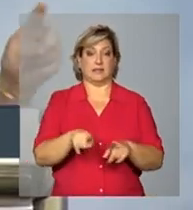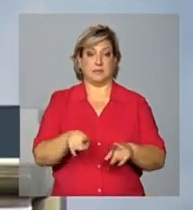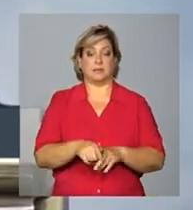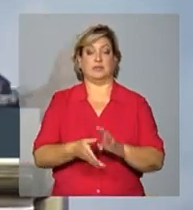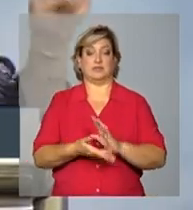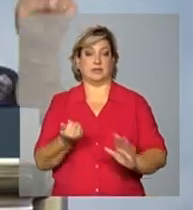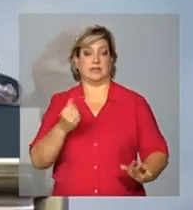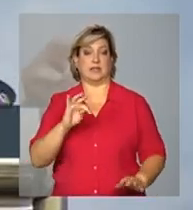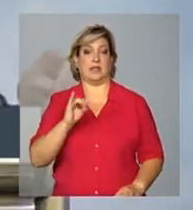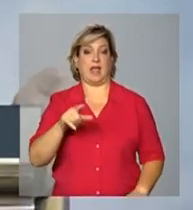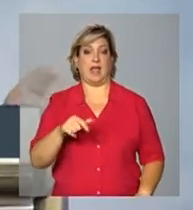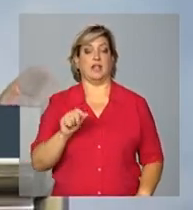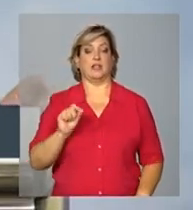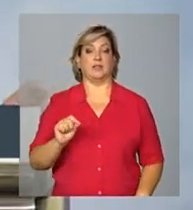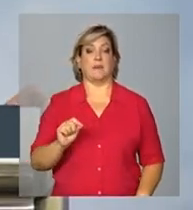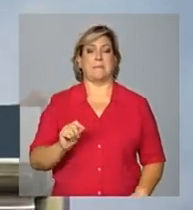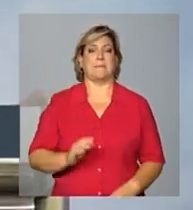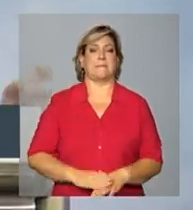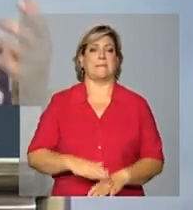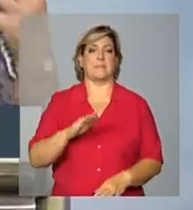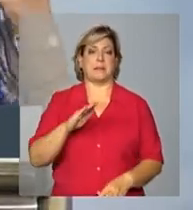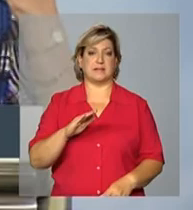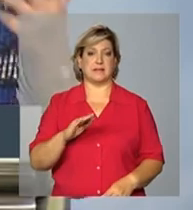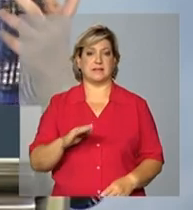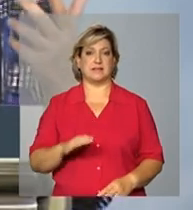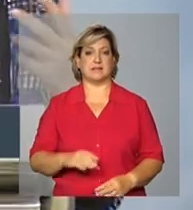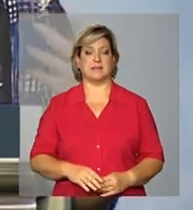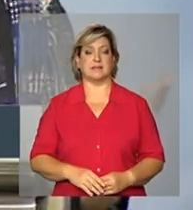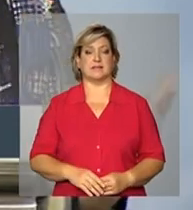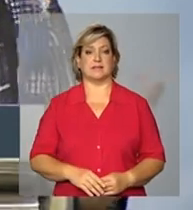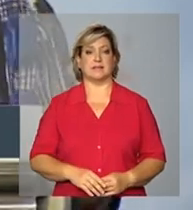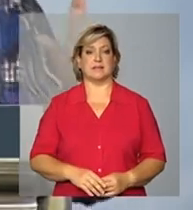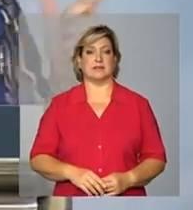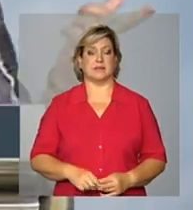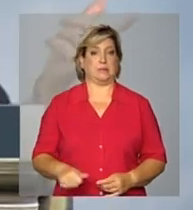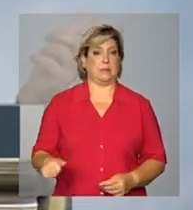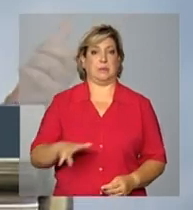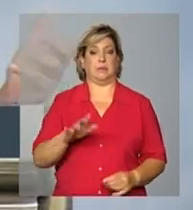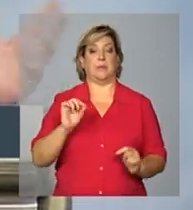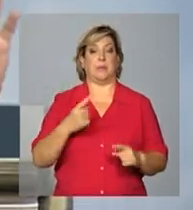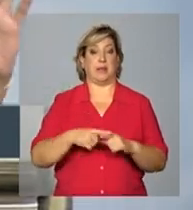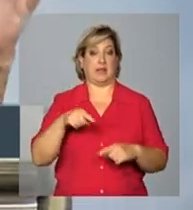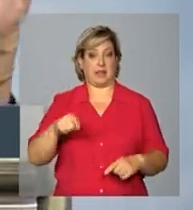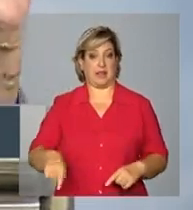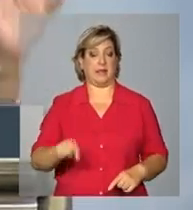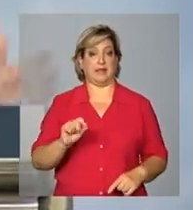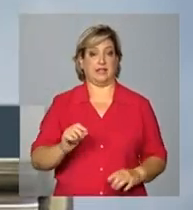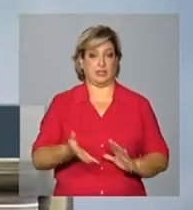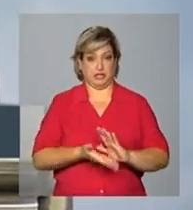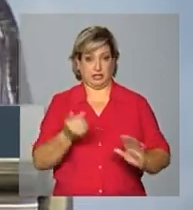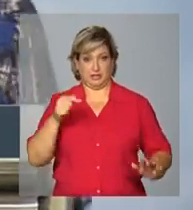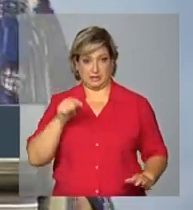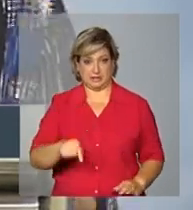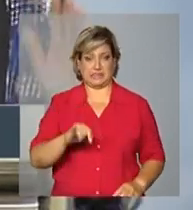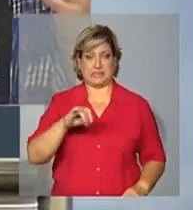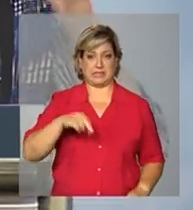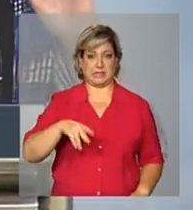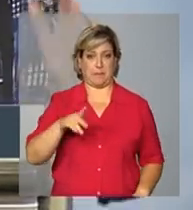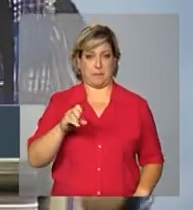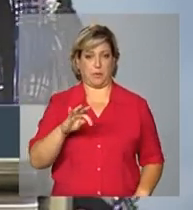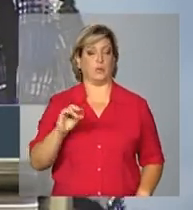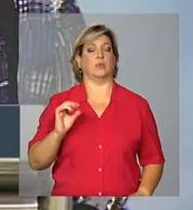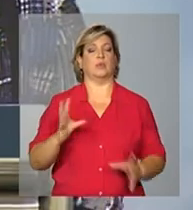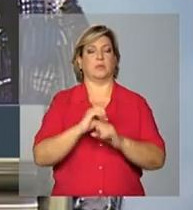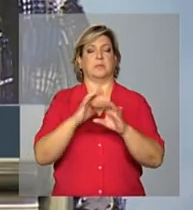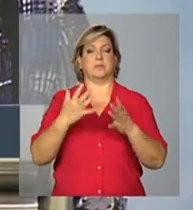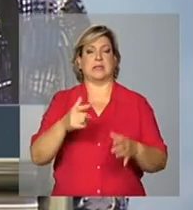a parte mais, vamos dizer, mais custosa, porque essa desoneração custou em torno de 7 bilhões